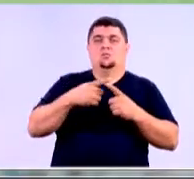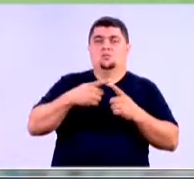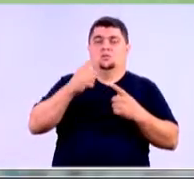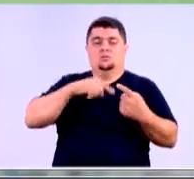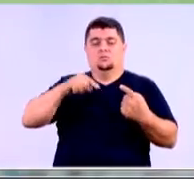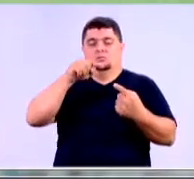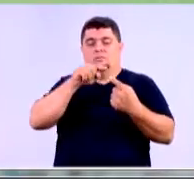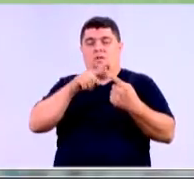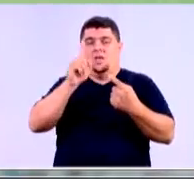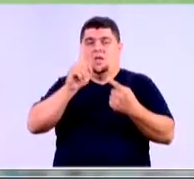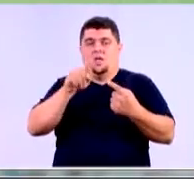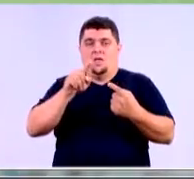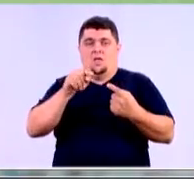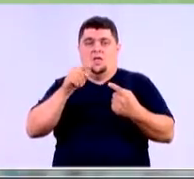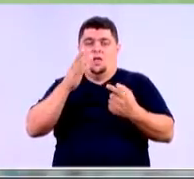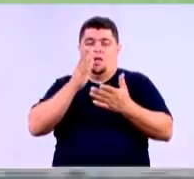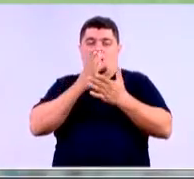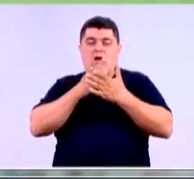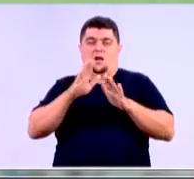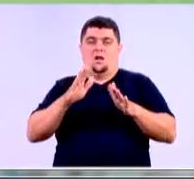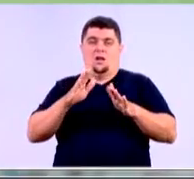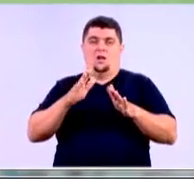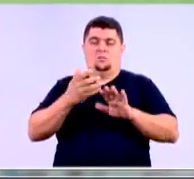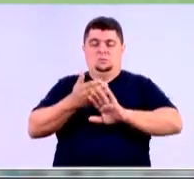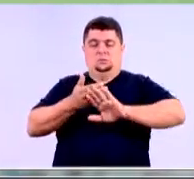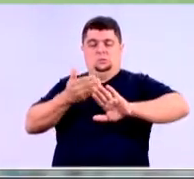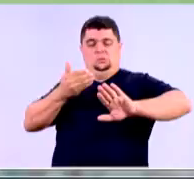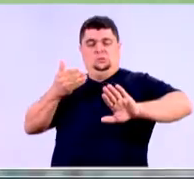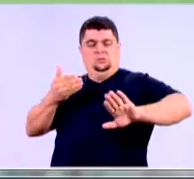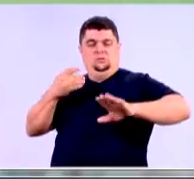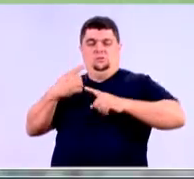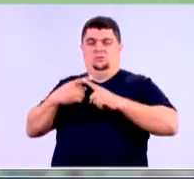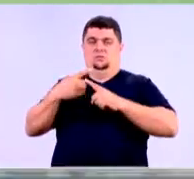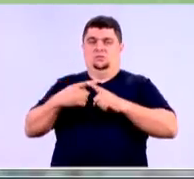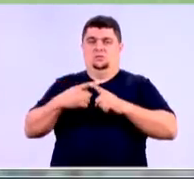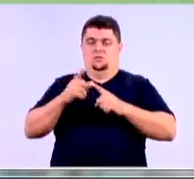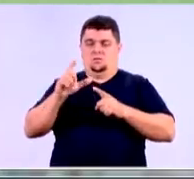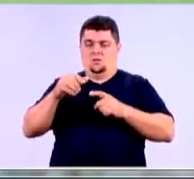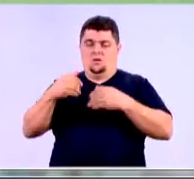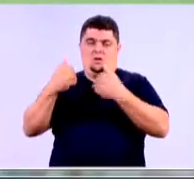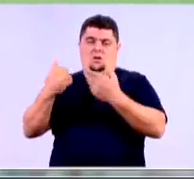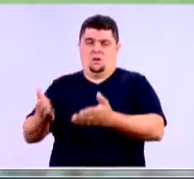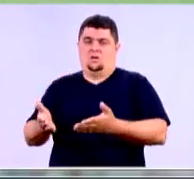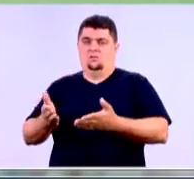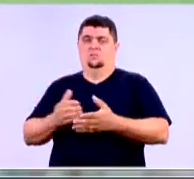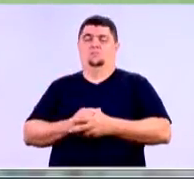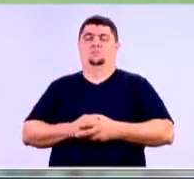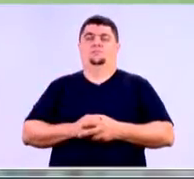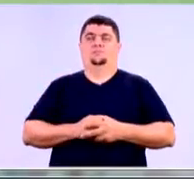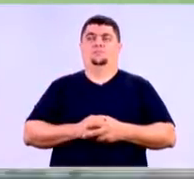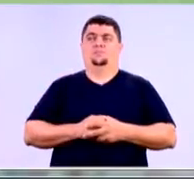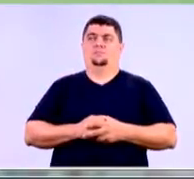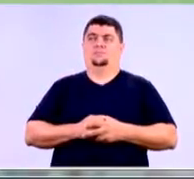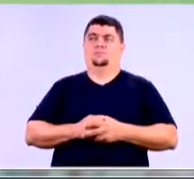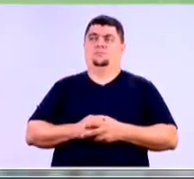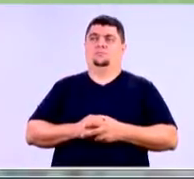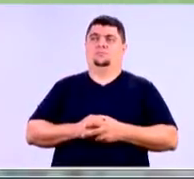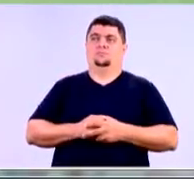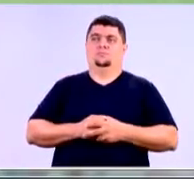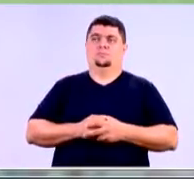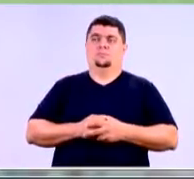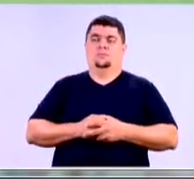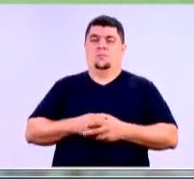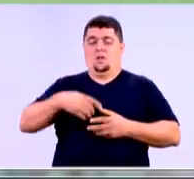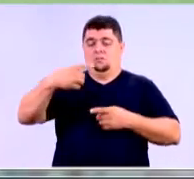é acabar com a informalidade e subjetividade no processo de concessão de crédito. A política